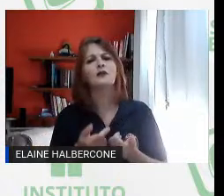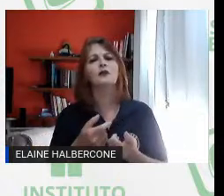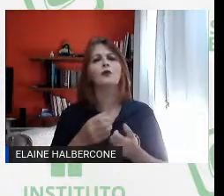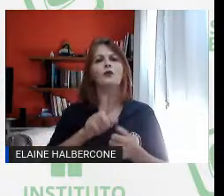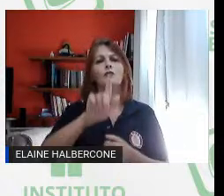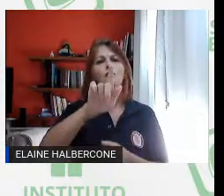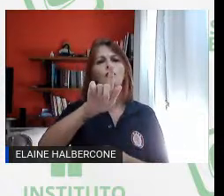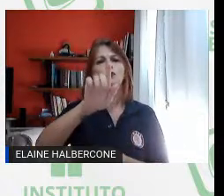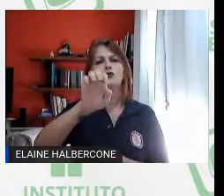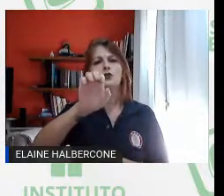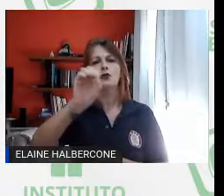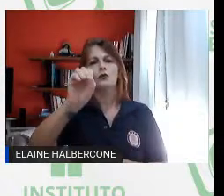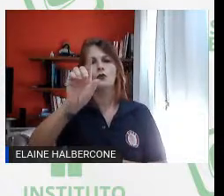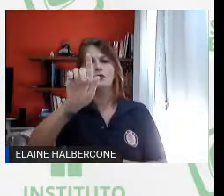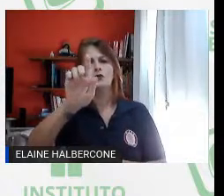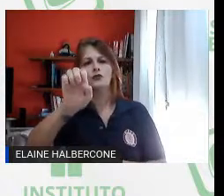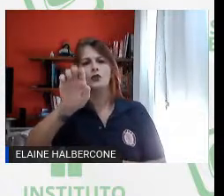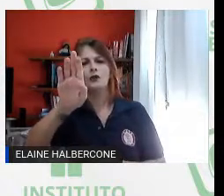GeoGebra para poder